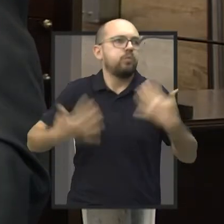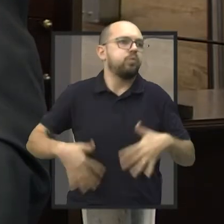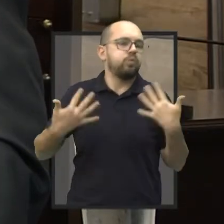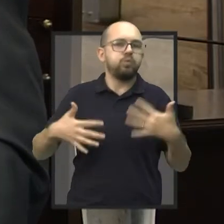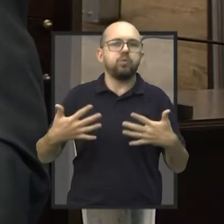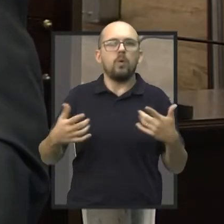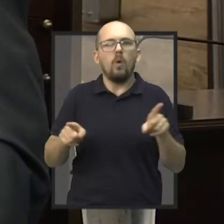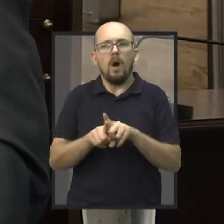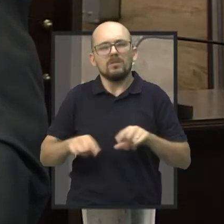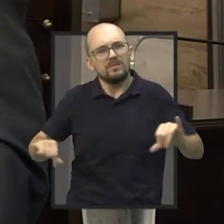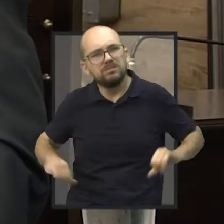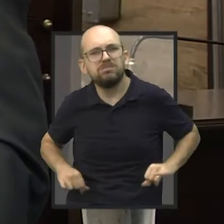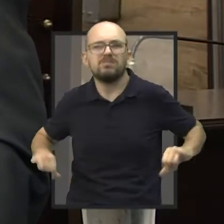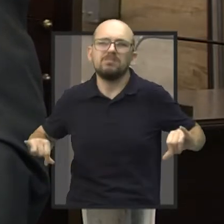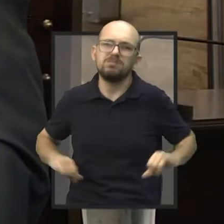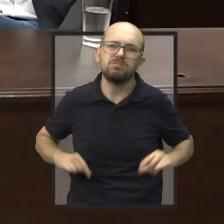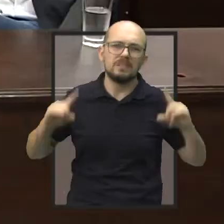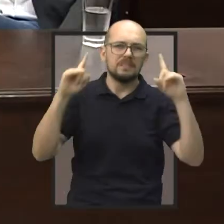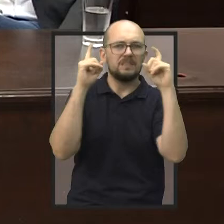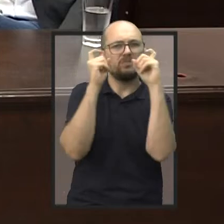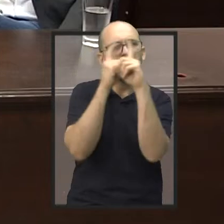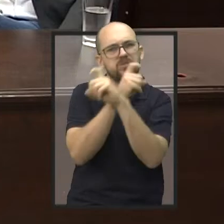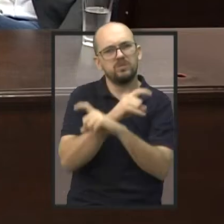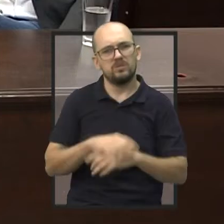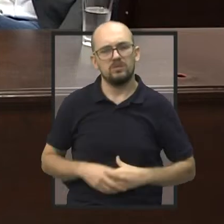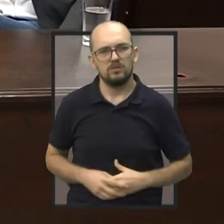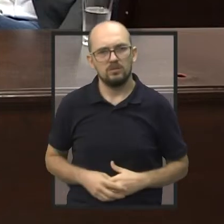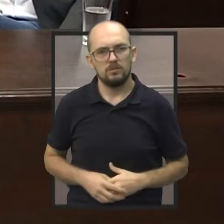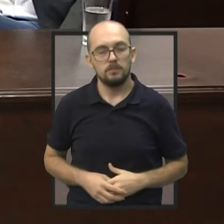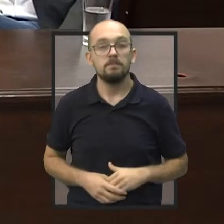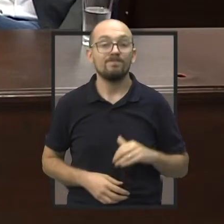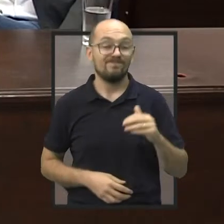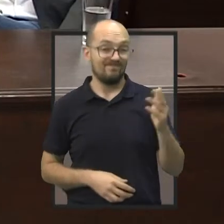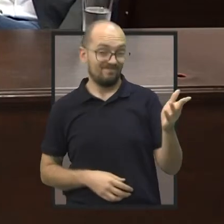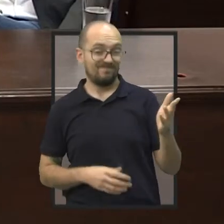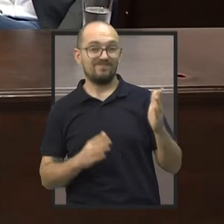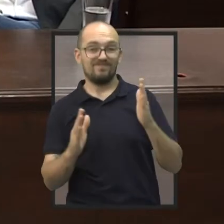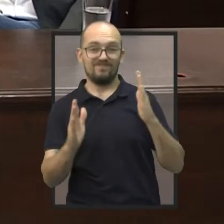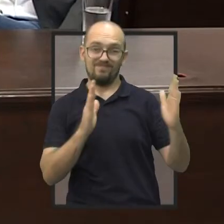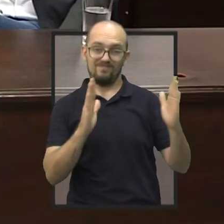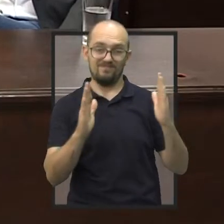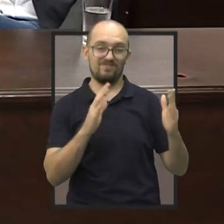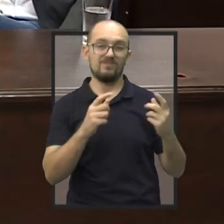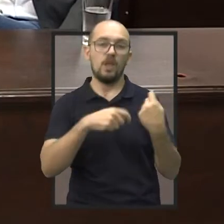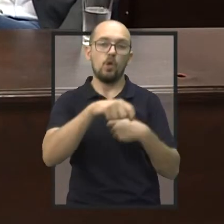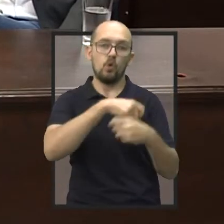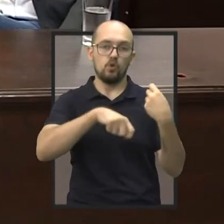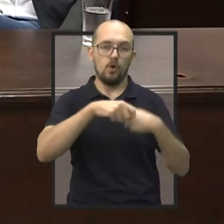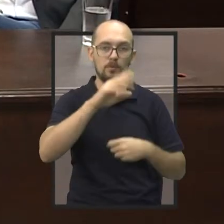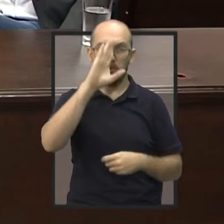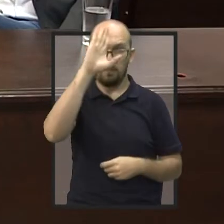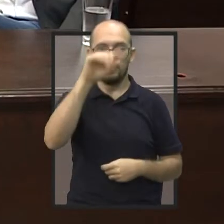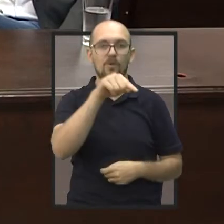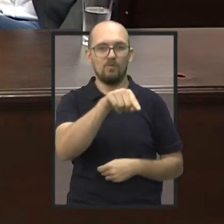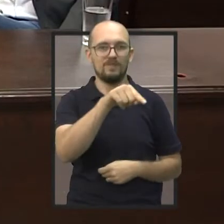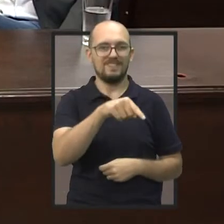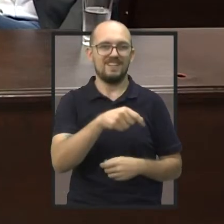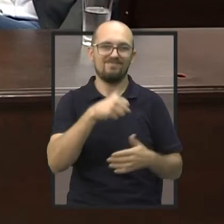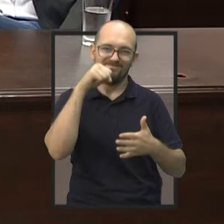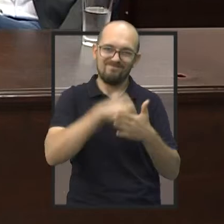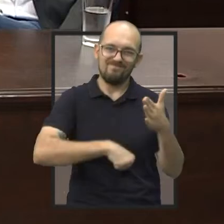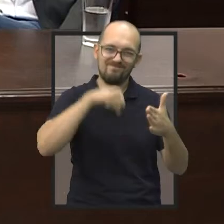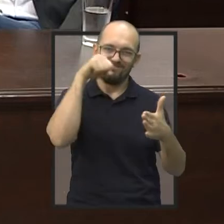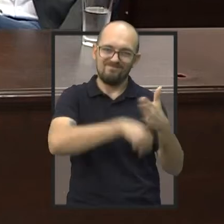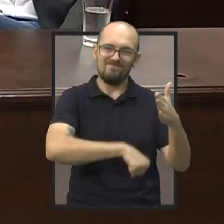Ângelo. Periclitante, é muito difícil. Essa parte econômica é uma das principais bandeiras do mandato do senhor, né? Todo programa a gente